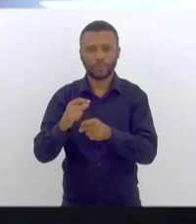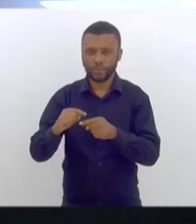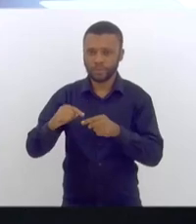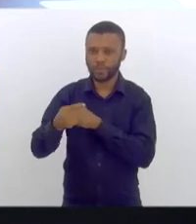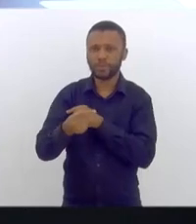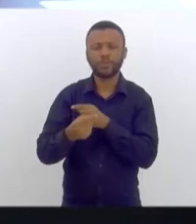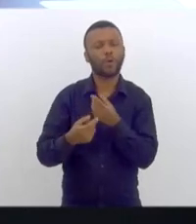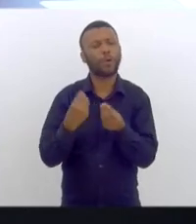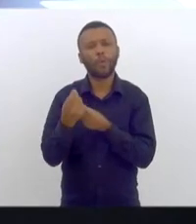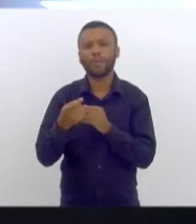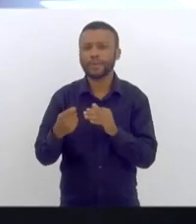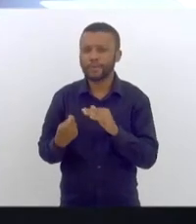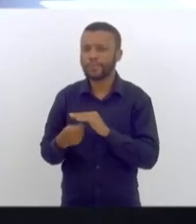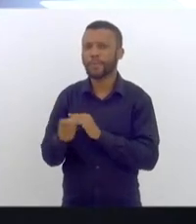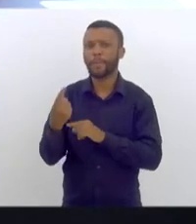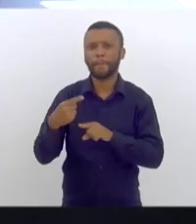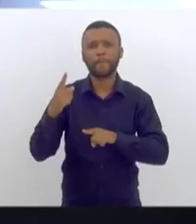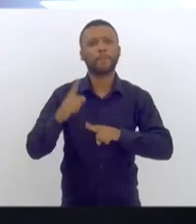capitalizar